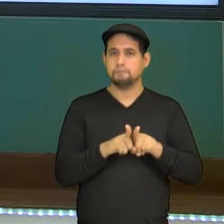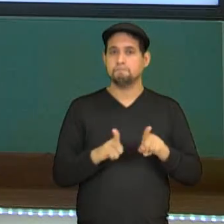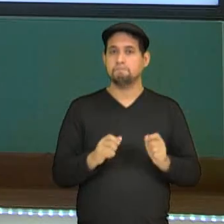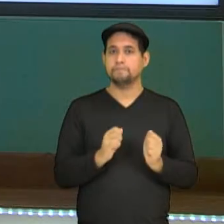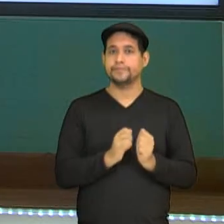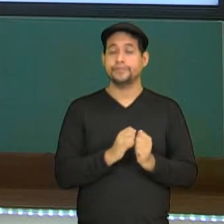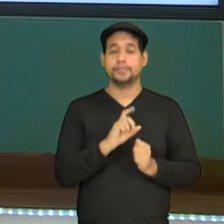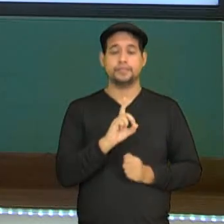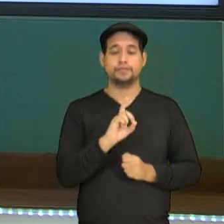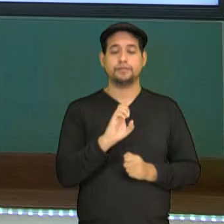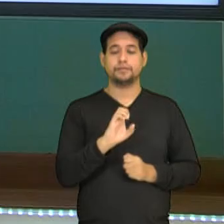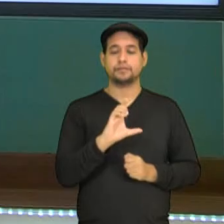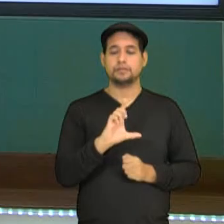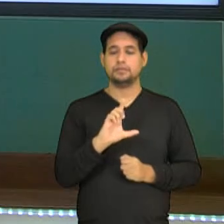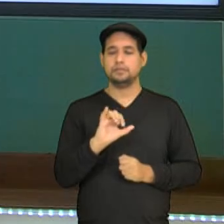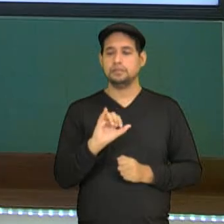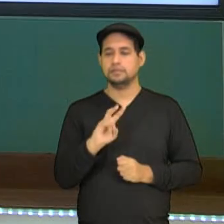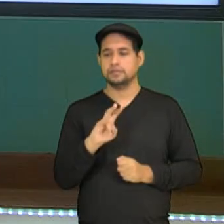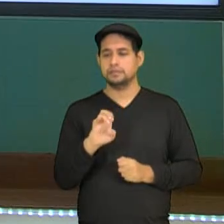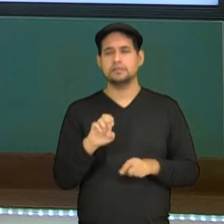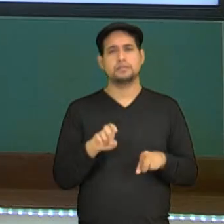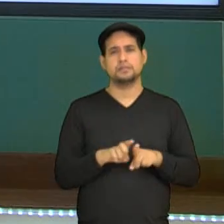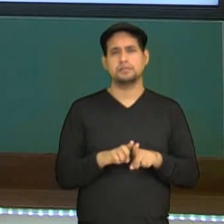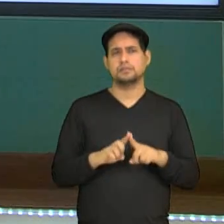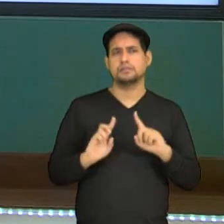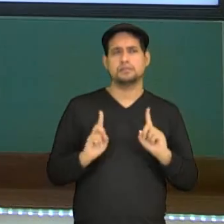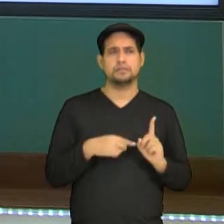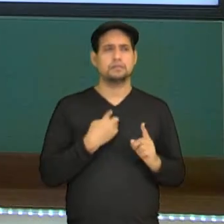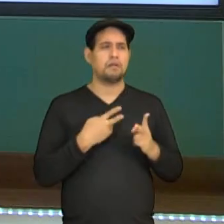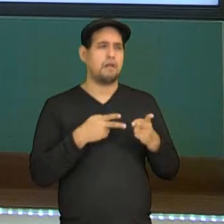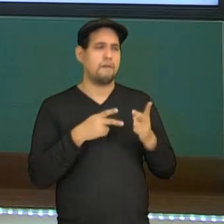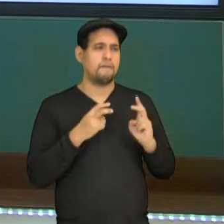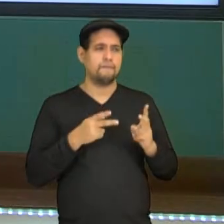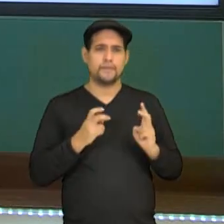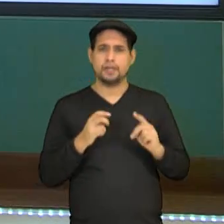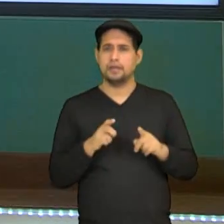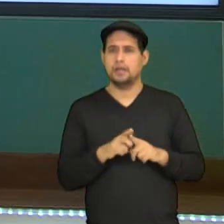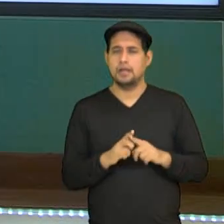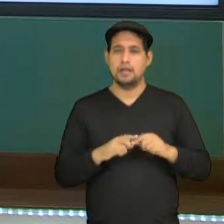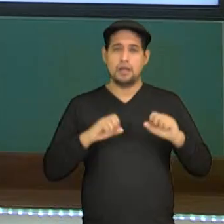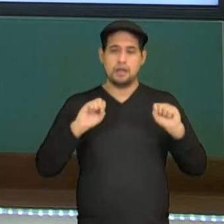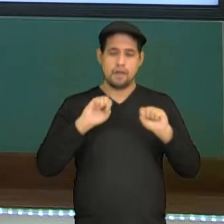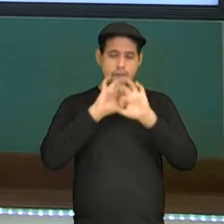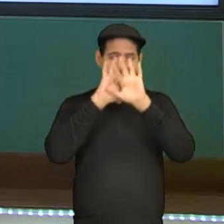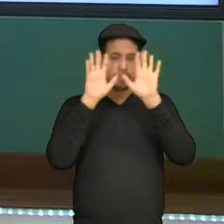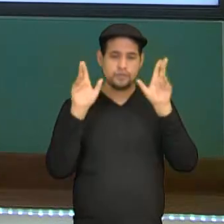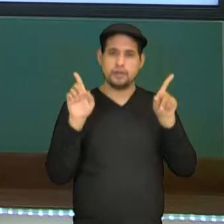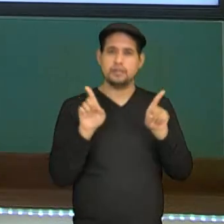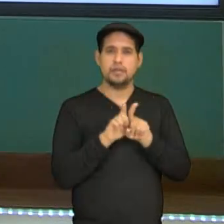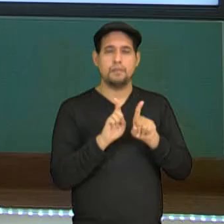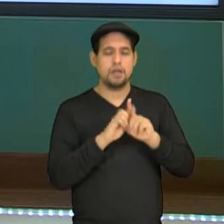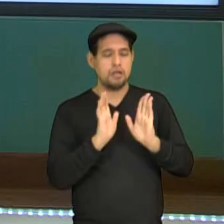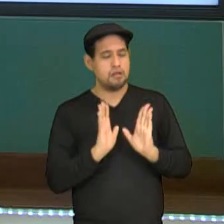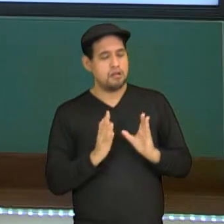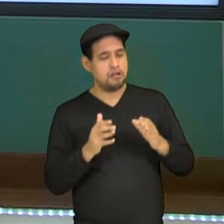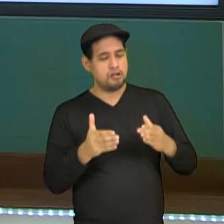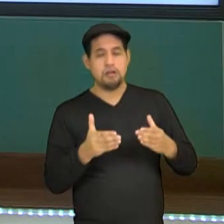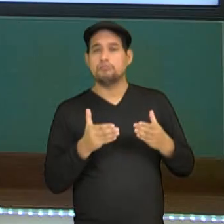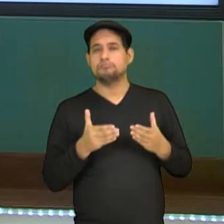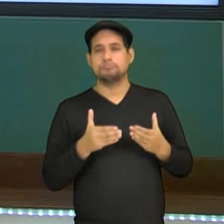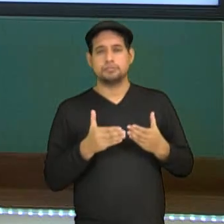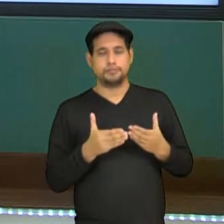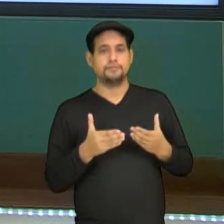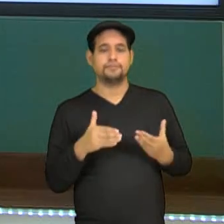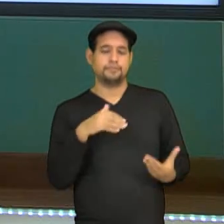pela declividade do aspecto hídrico, como vemos aqui na região da planície amazônica, uma grande concentração, a maior